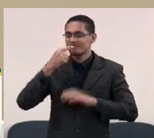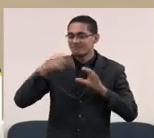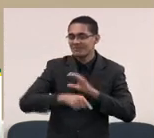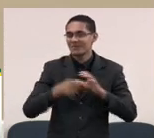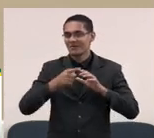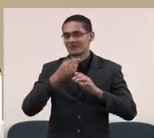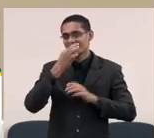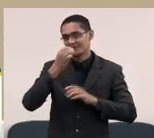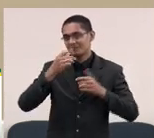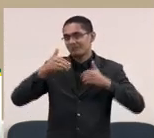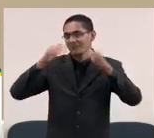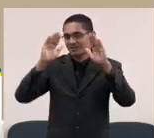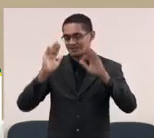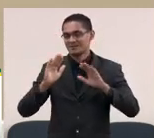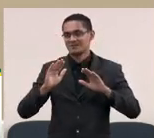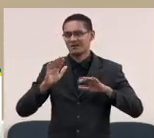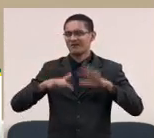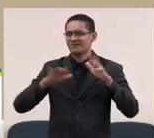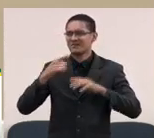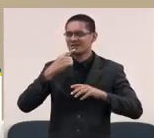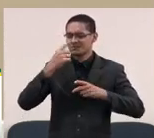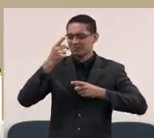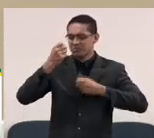único. Quando a gente fala